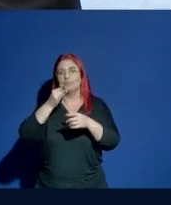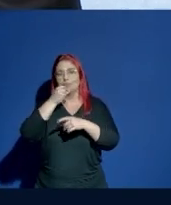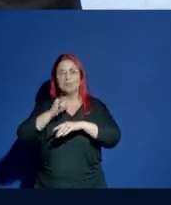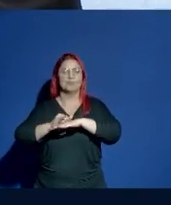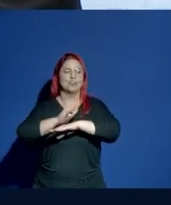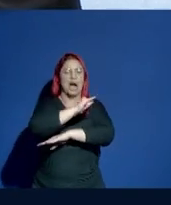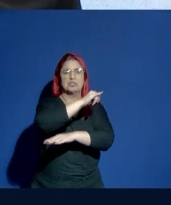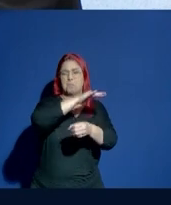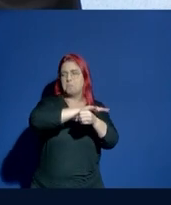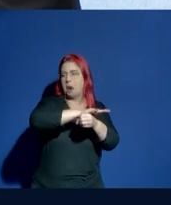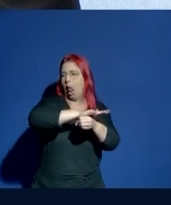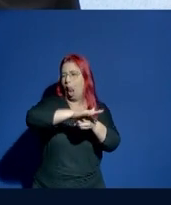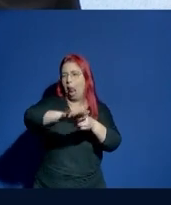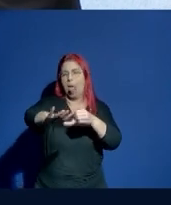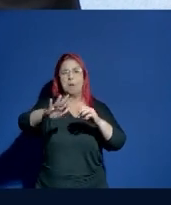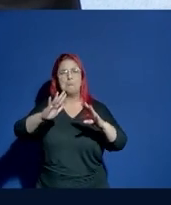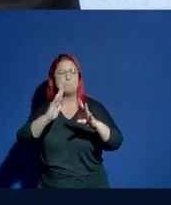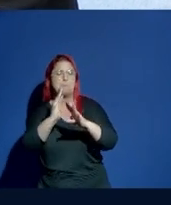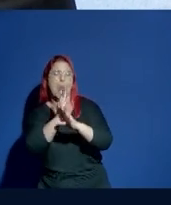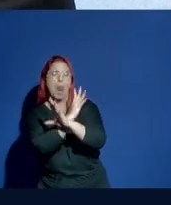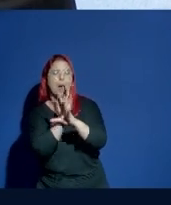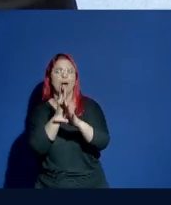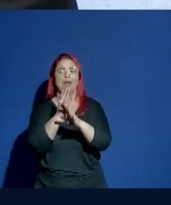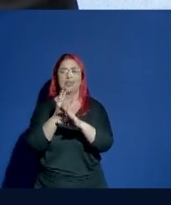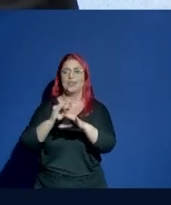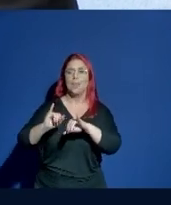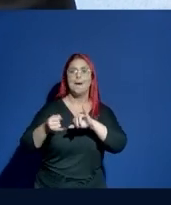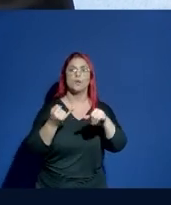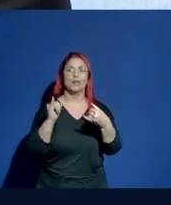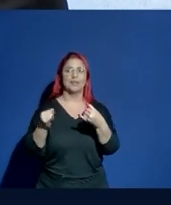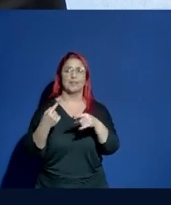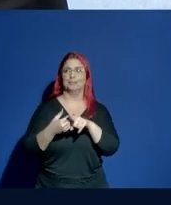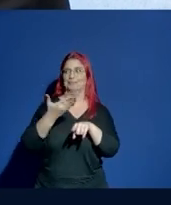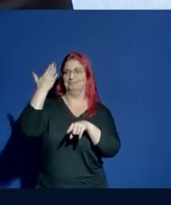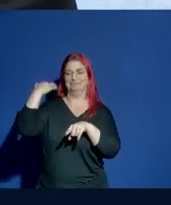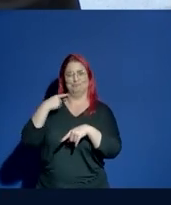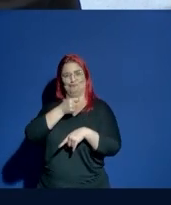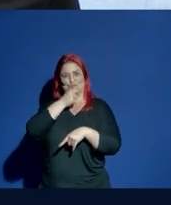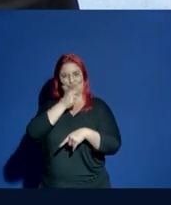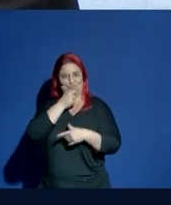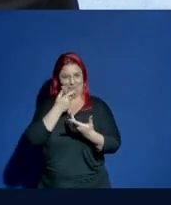no mundo inteiro, todo mundo está correndo atrás do que deixou de viajar.